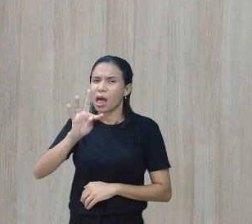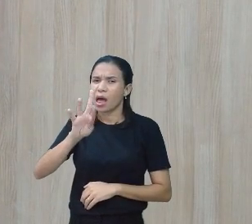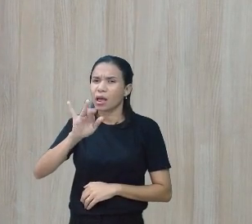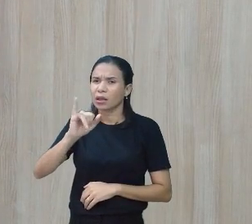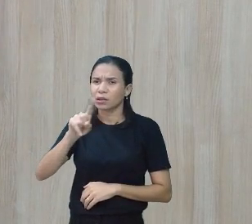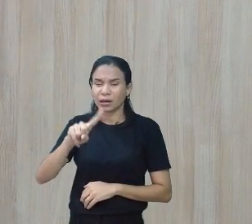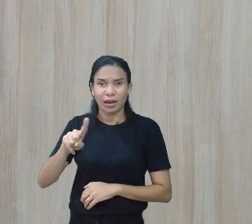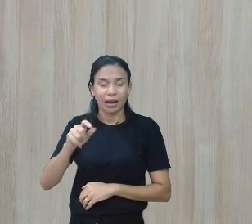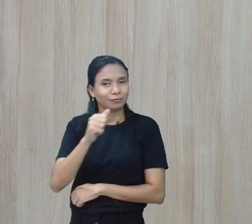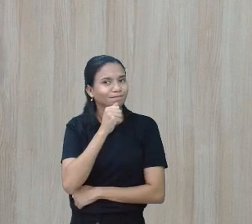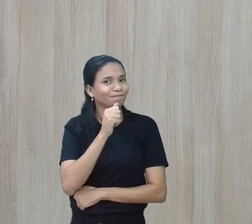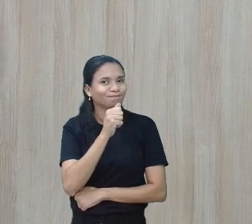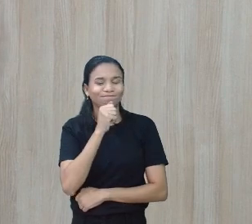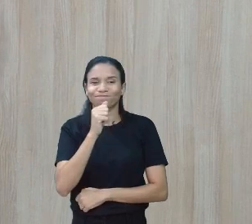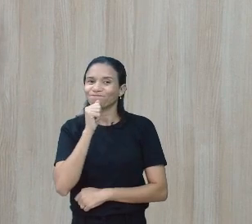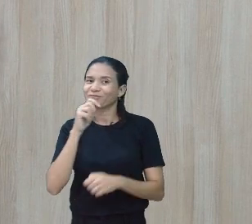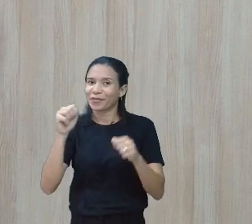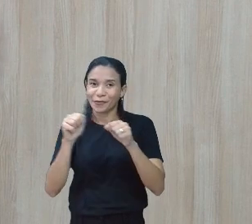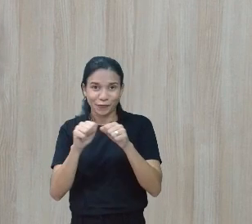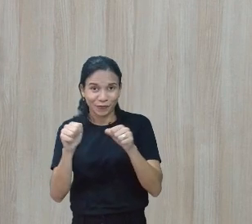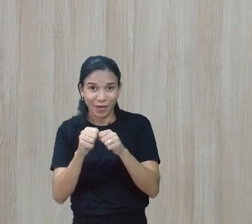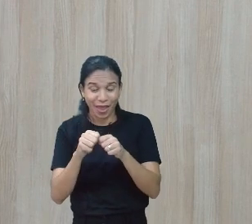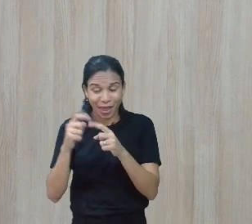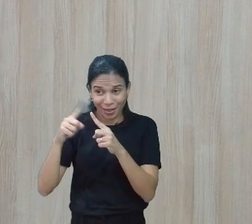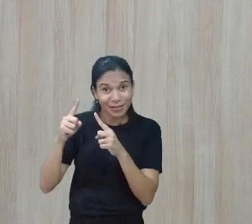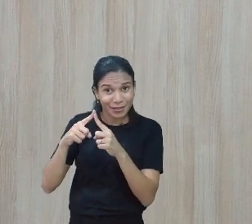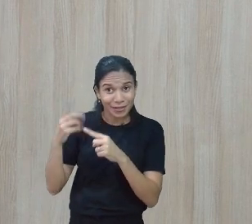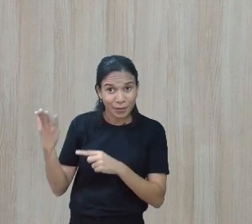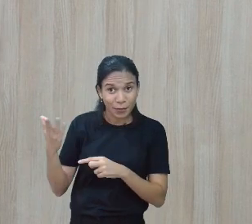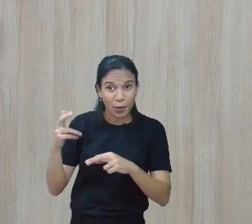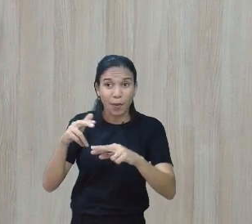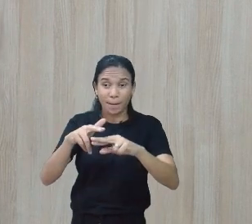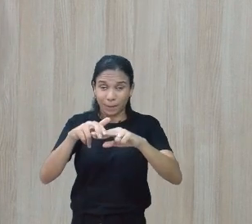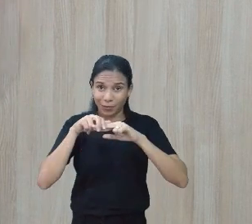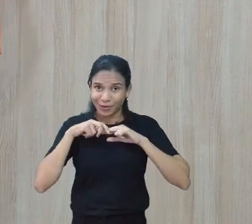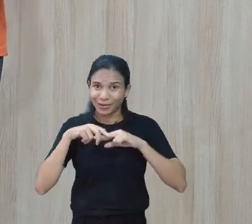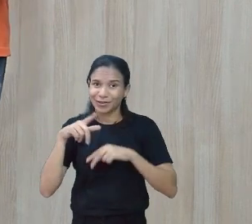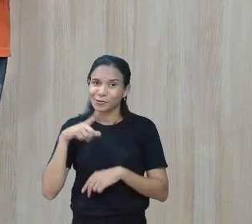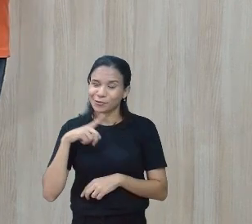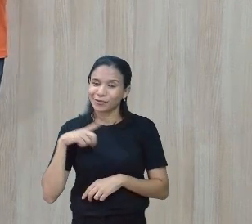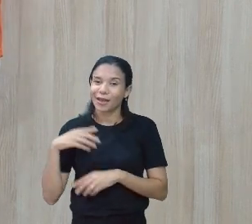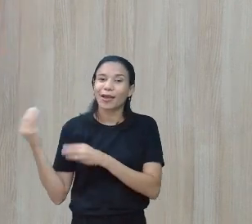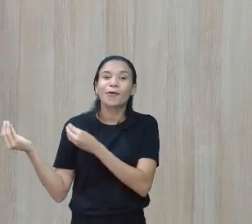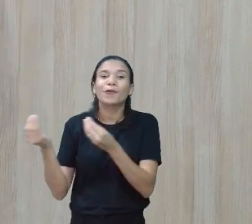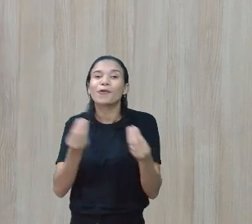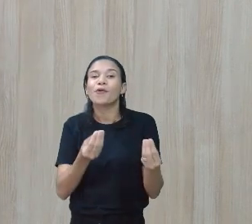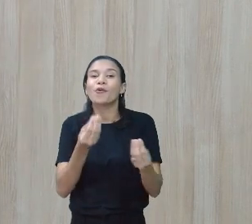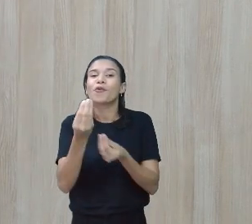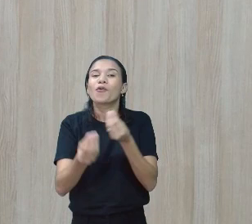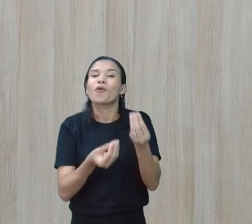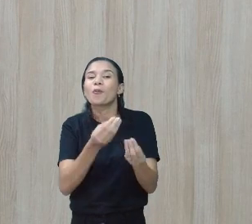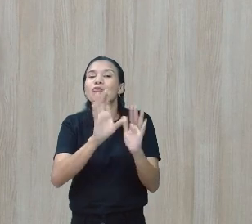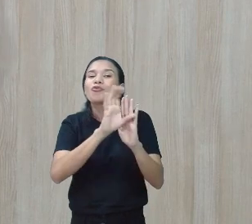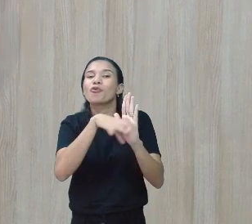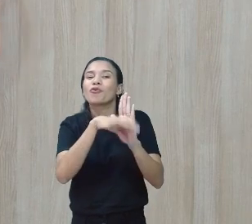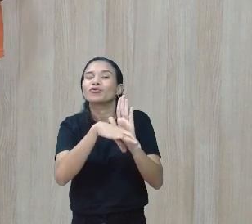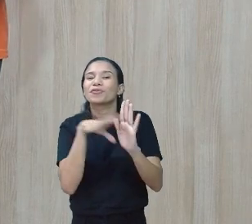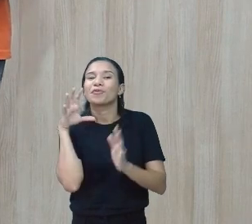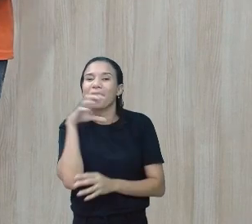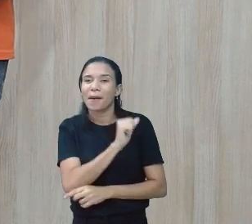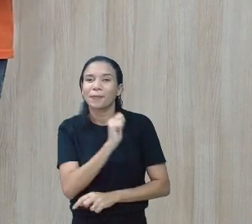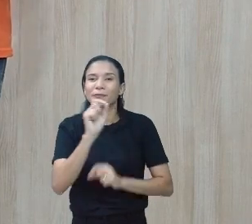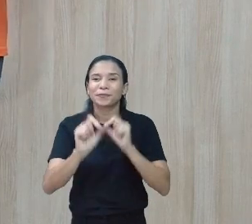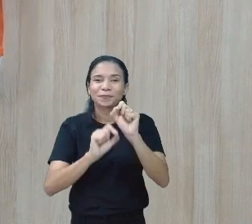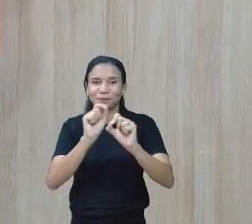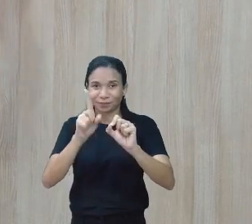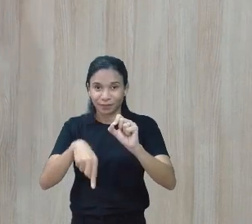nenhuma questão aqui envolvendo fração geratriz. Por esse motivo, eu trouxe aqui uma explicaçãozinha sobre fração